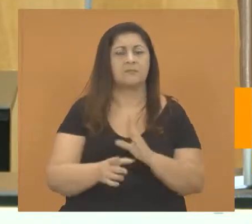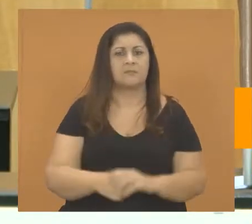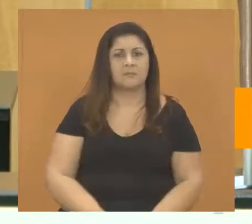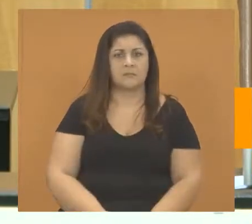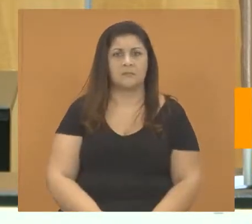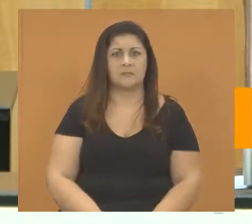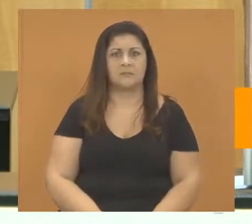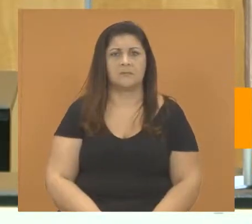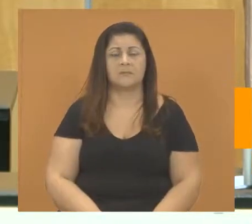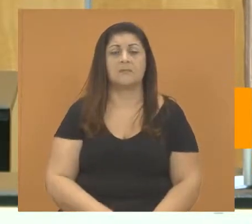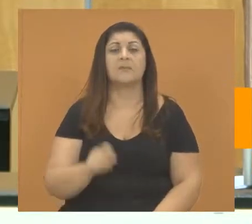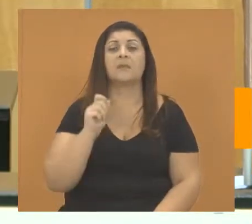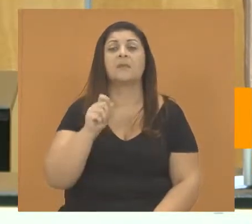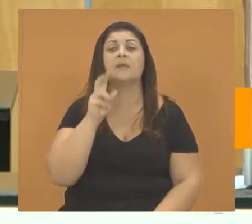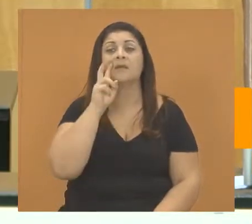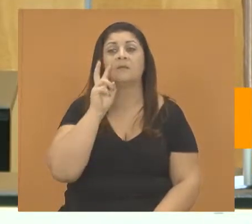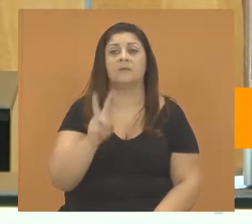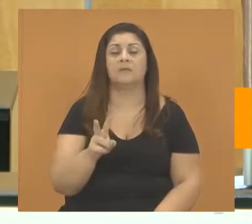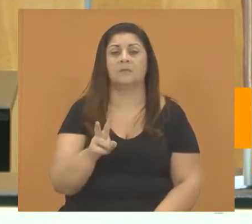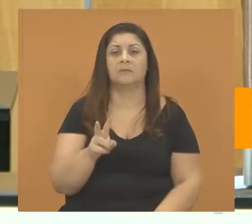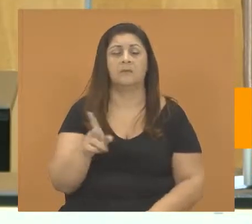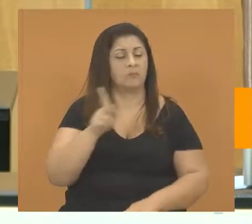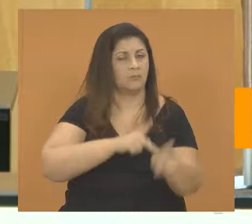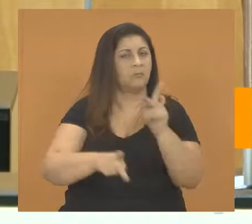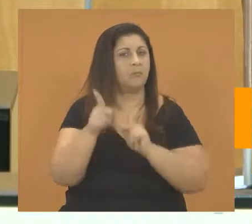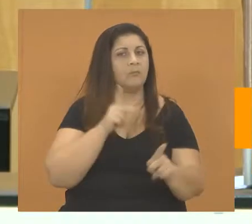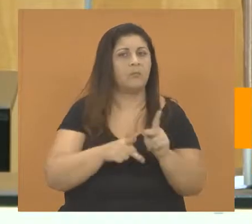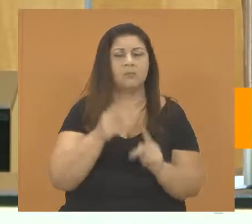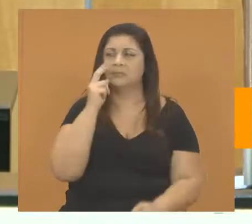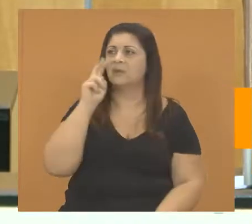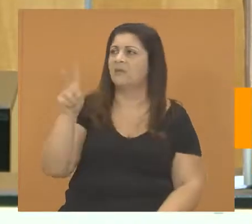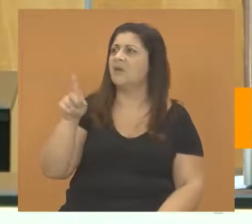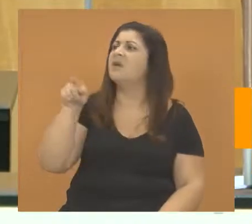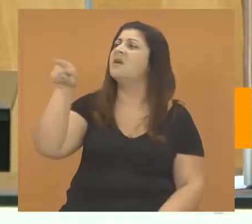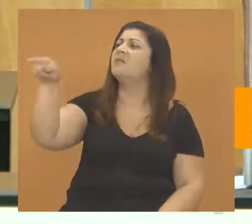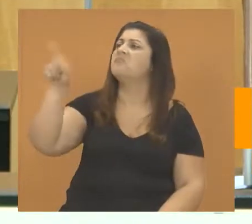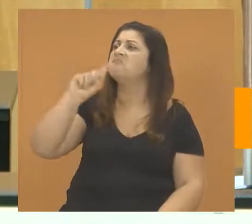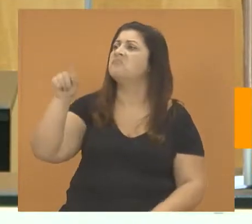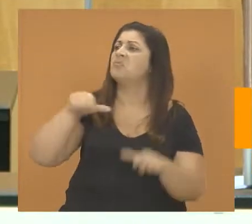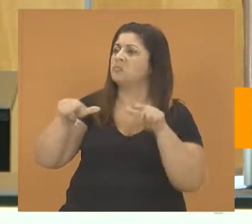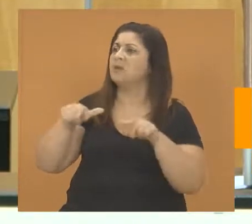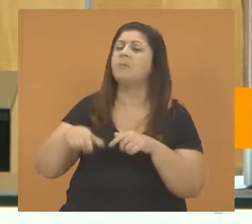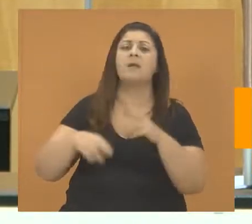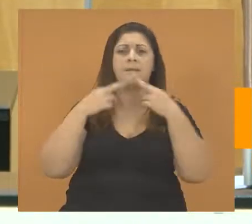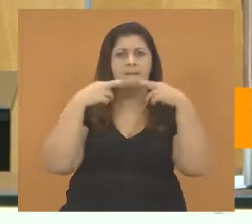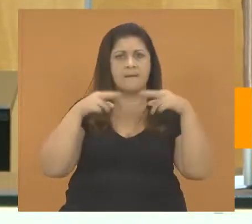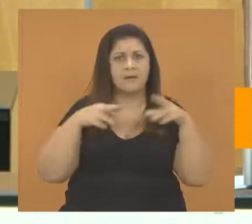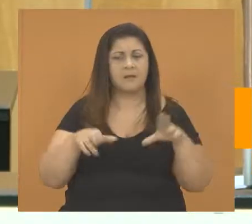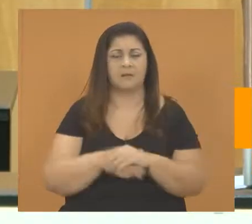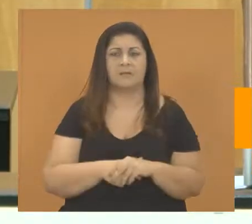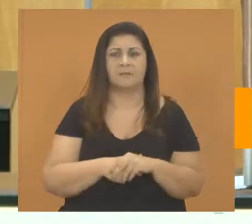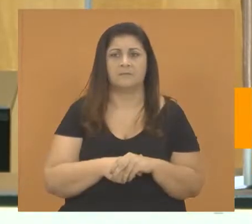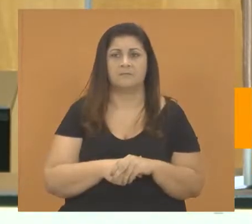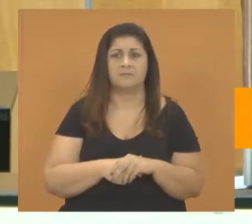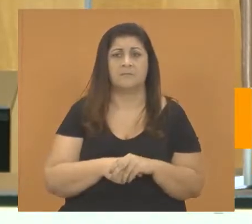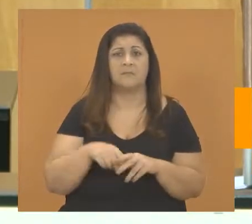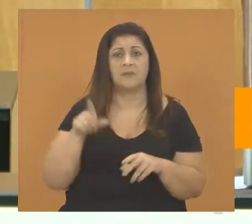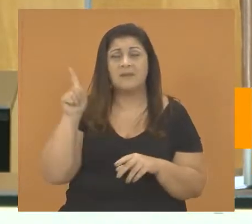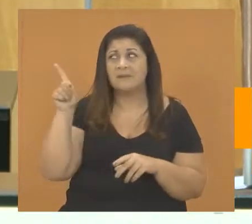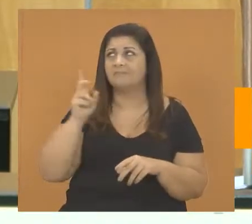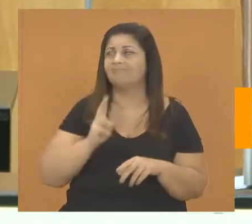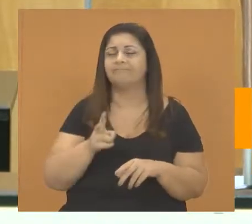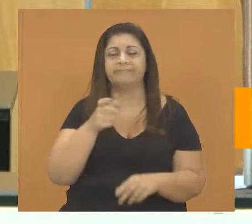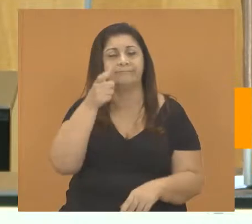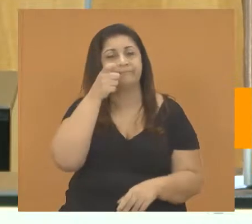quem é o pesquisador nós vereadores ea população então a gente vê esse cenário não estou inventando que eu estava vivendo e vendo tudo isso